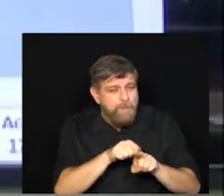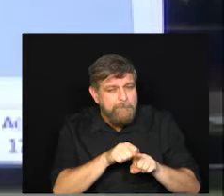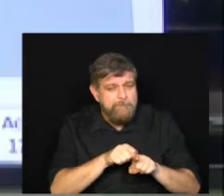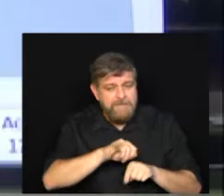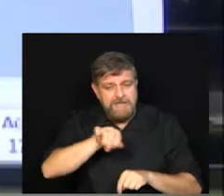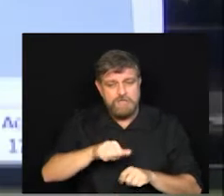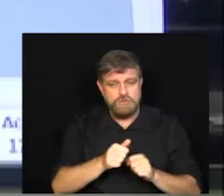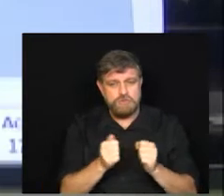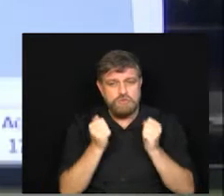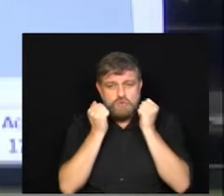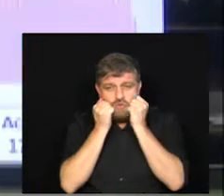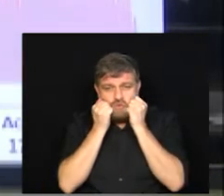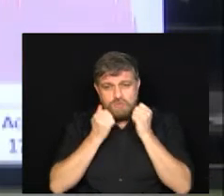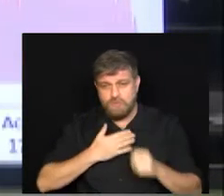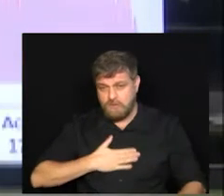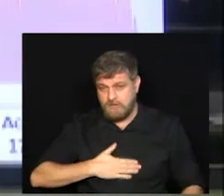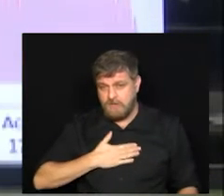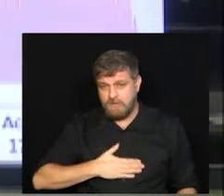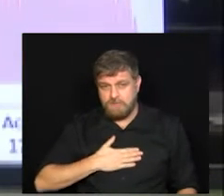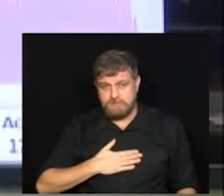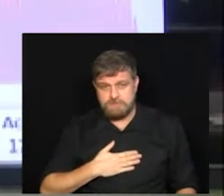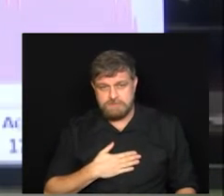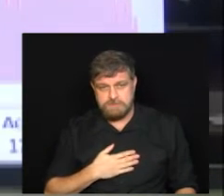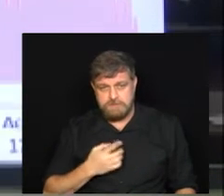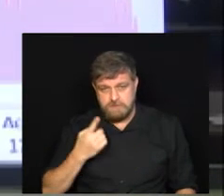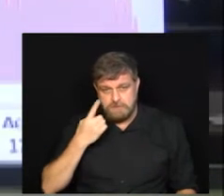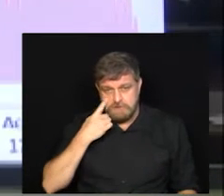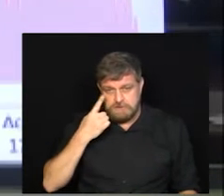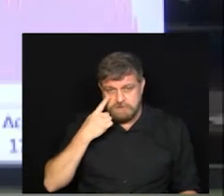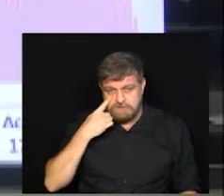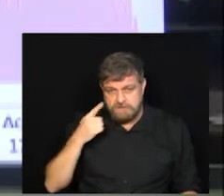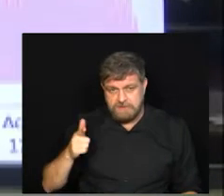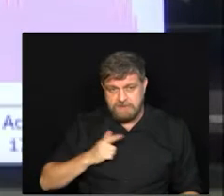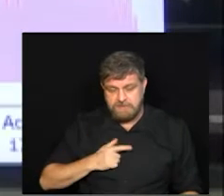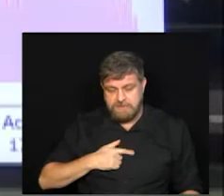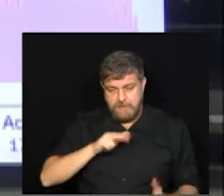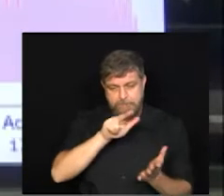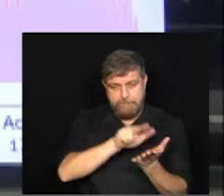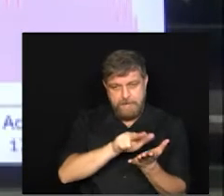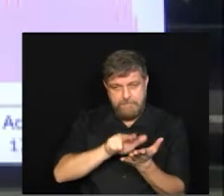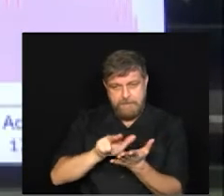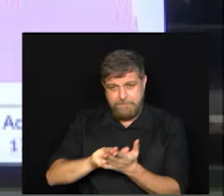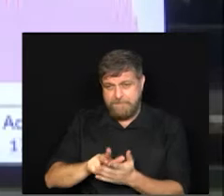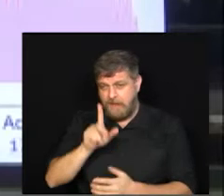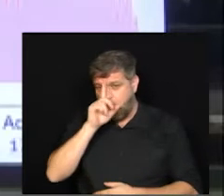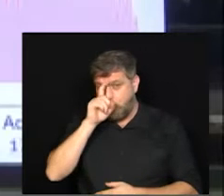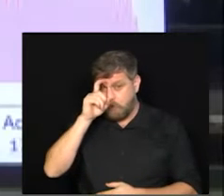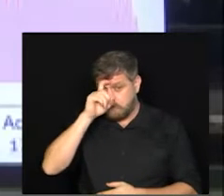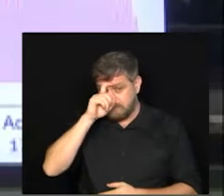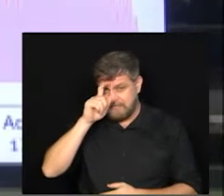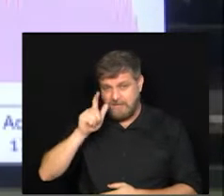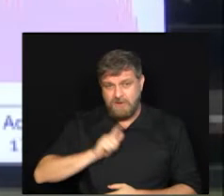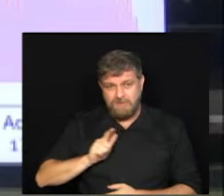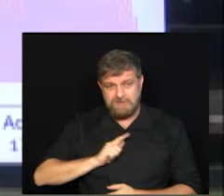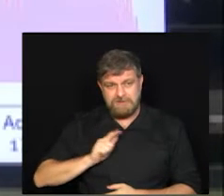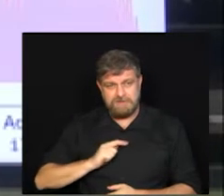julho, agosto. Pode passar. E quando a gente olha para a internação, a gente tem aí mais